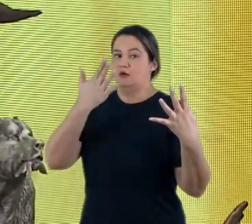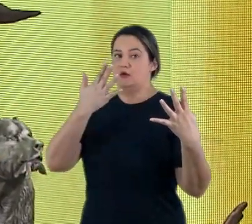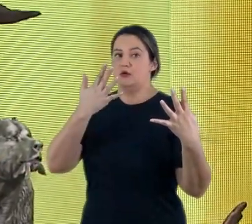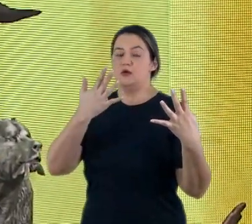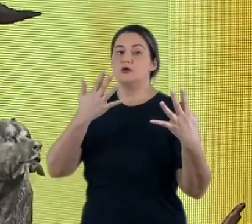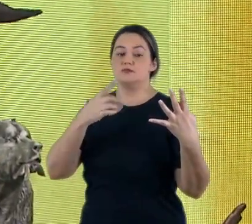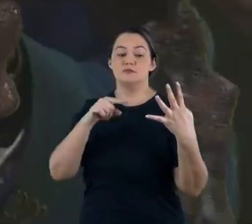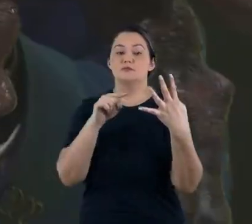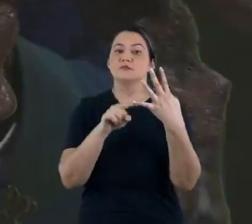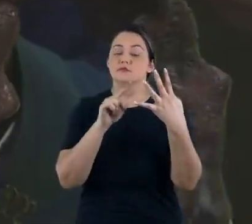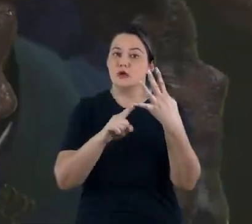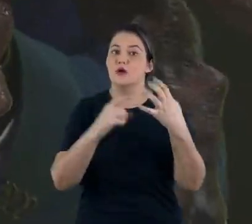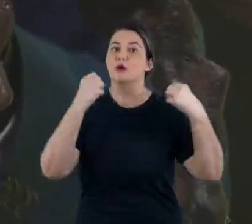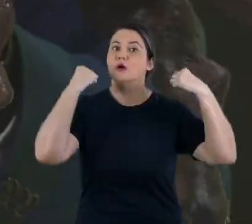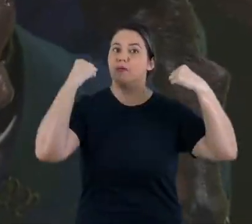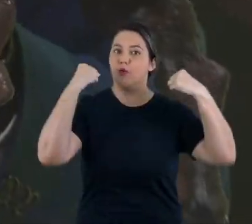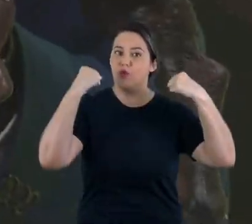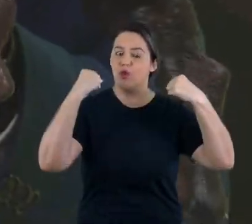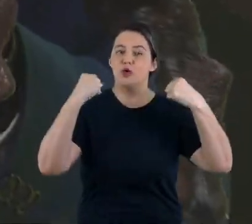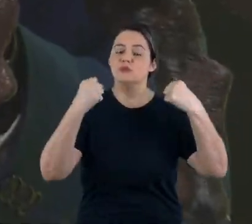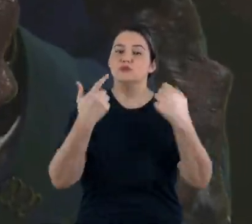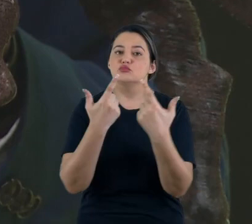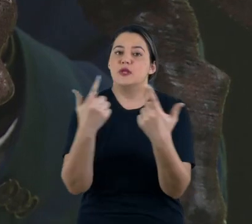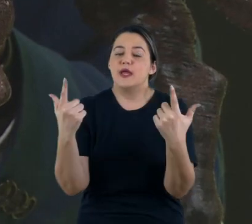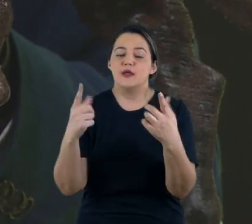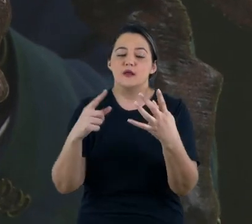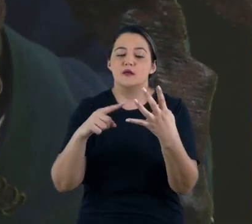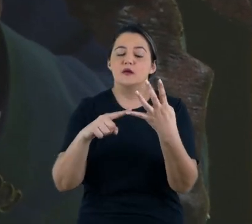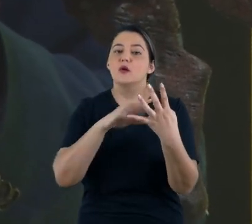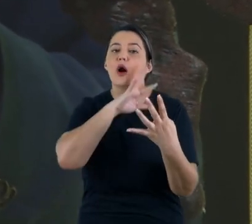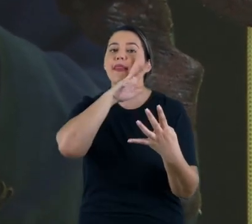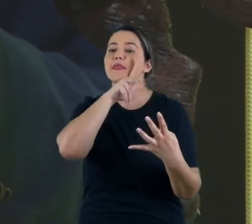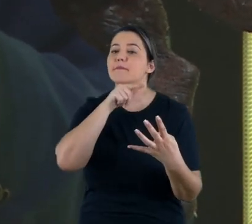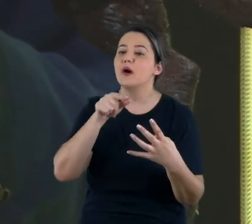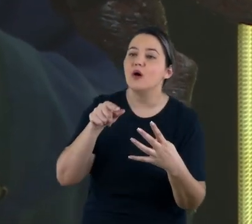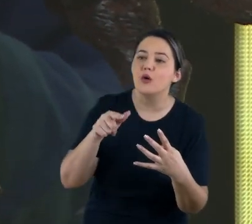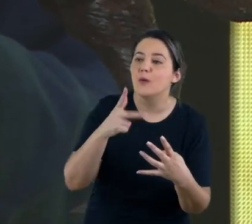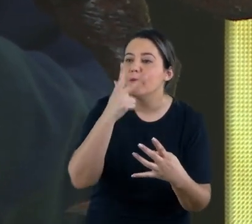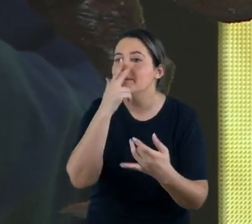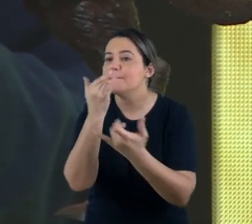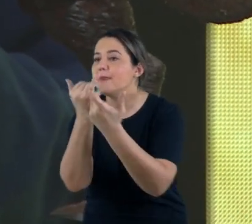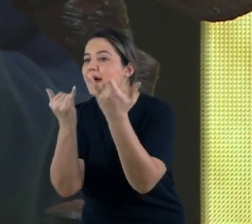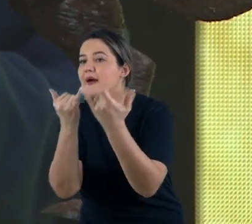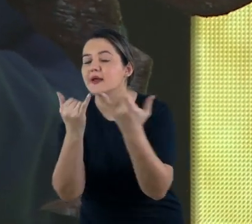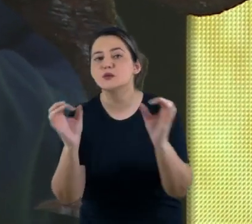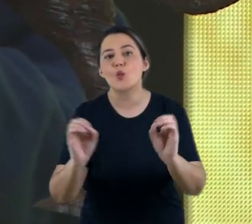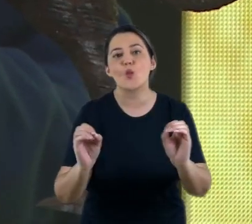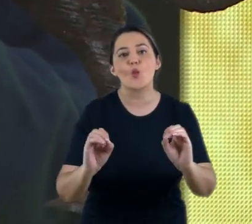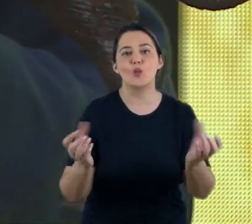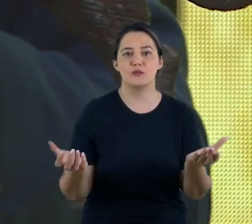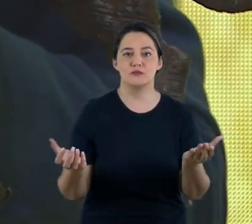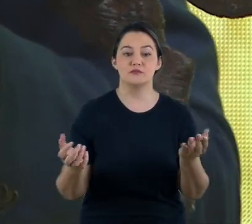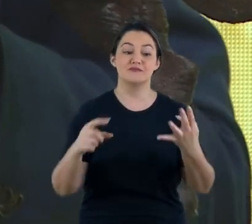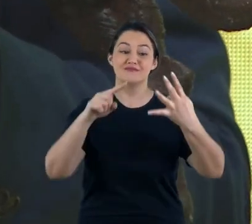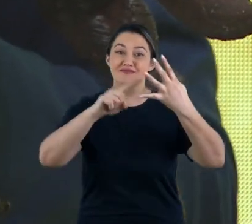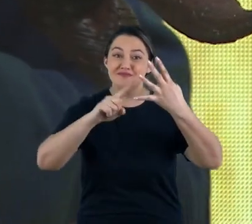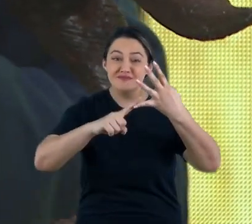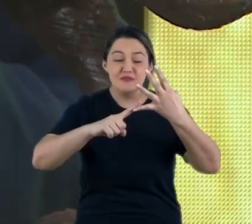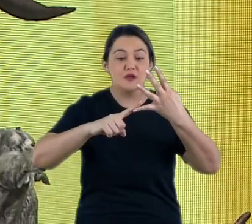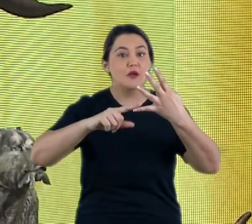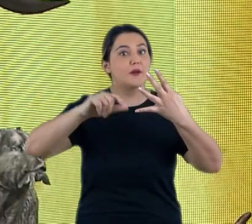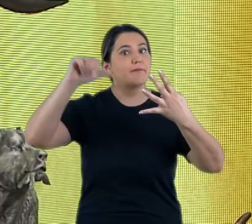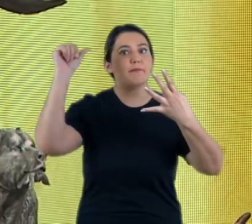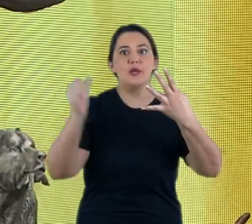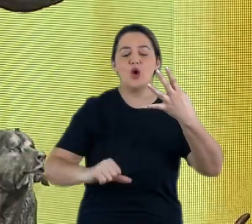e espantoso, ou seja, um animal do qual você não teria nenhuma representação ali na fauna. Ora, esse